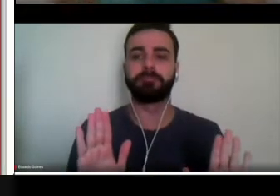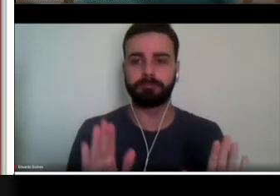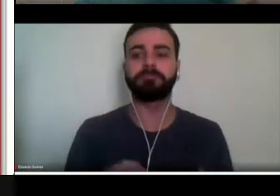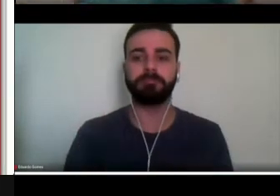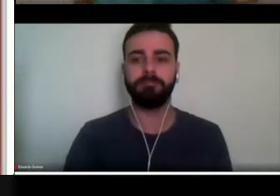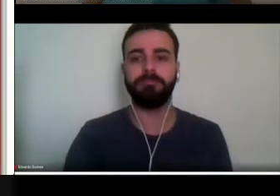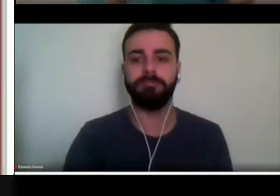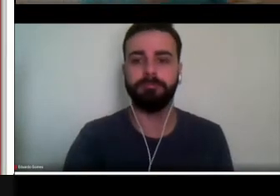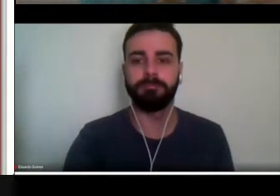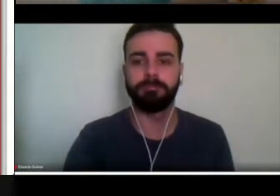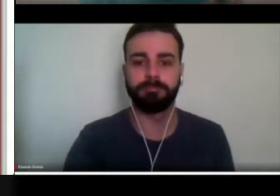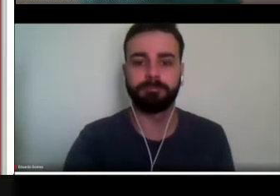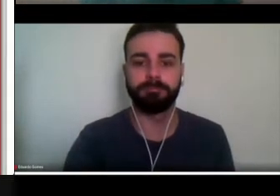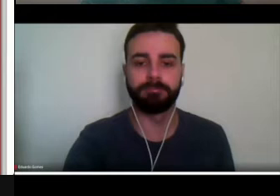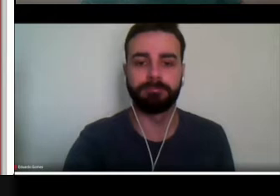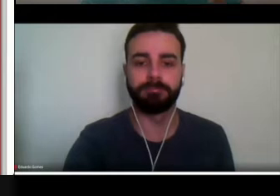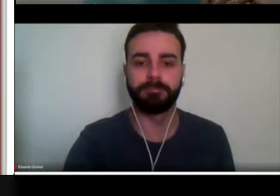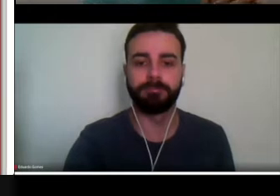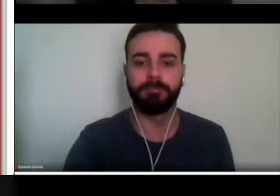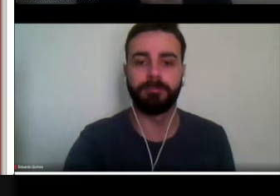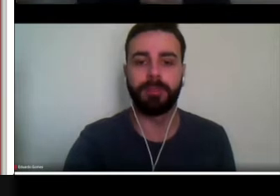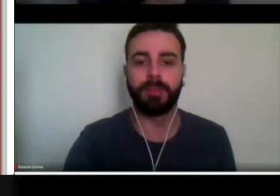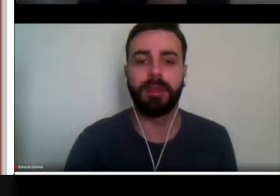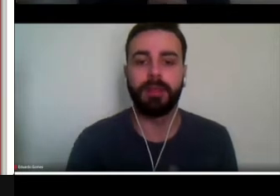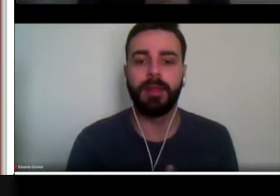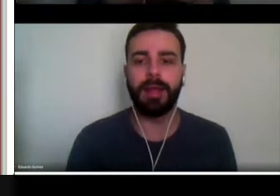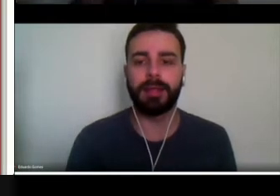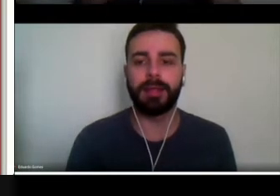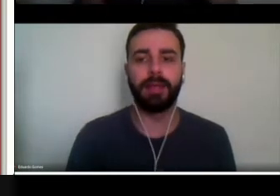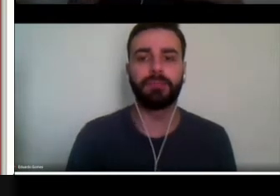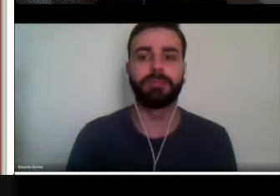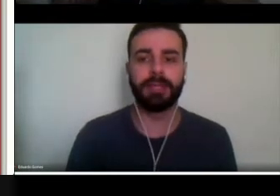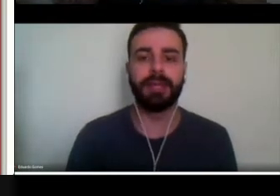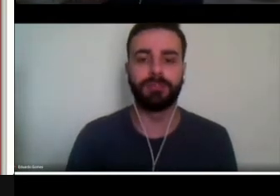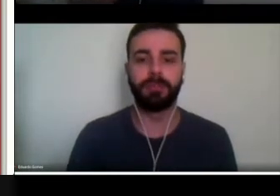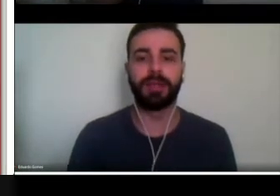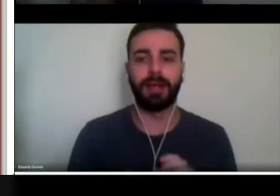em resumo, vai estar escrito... Certo, obrigado.